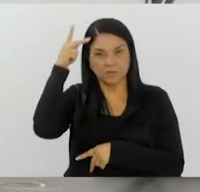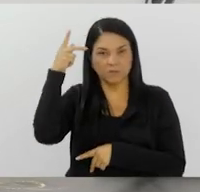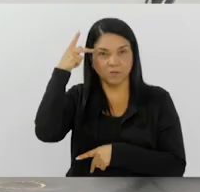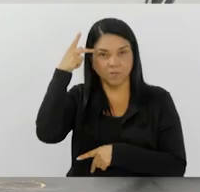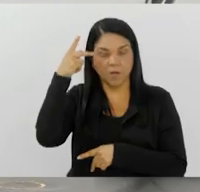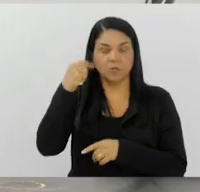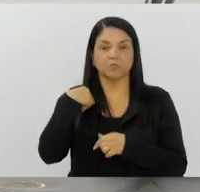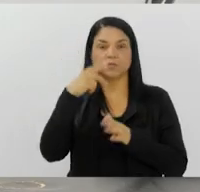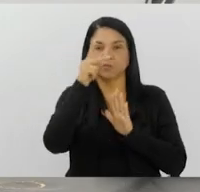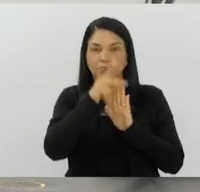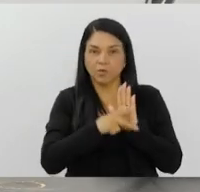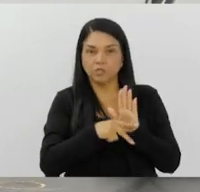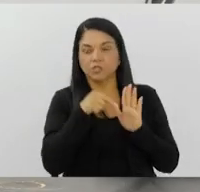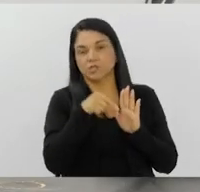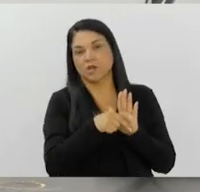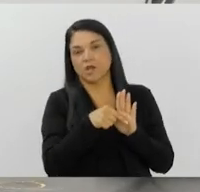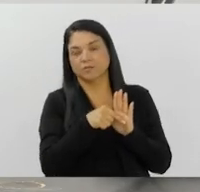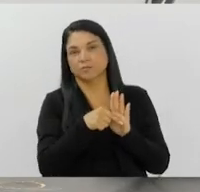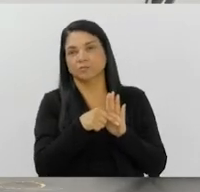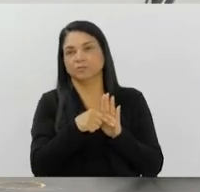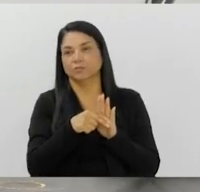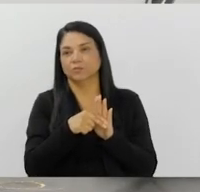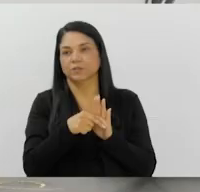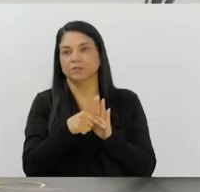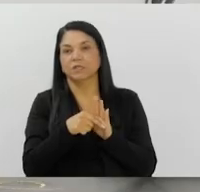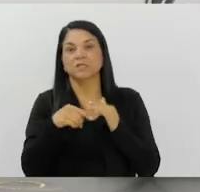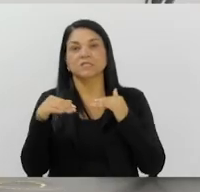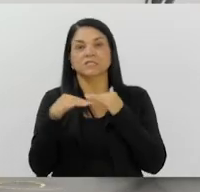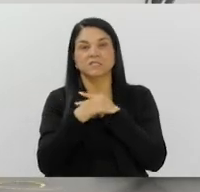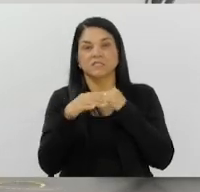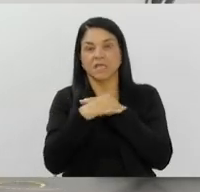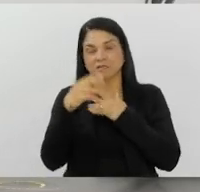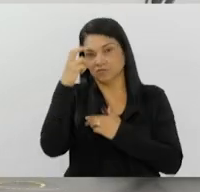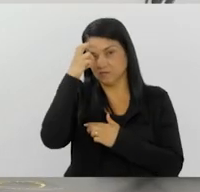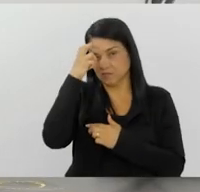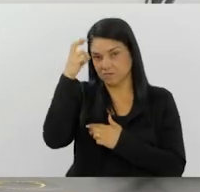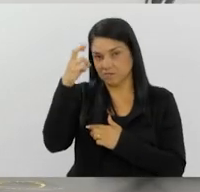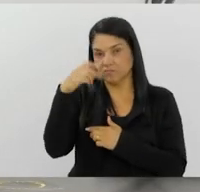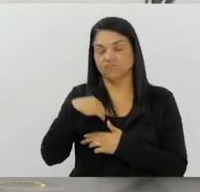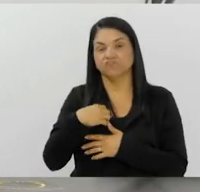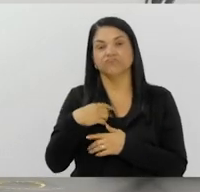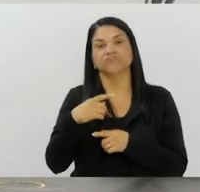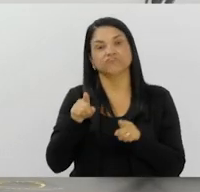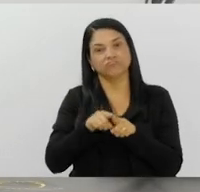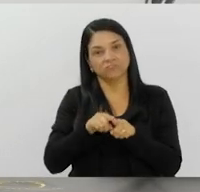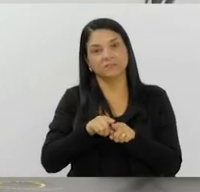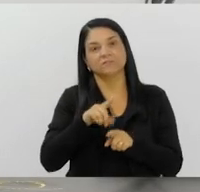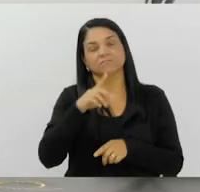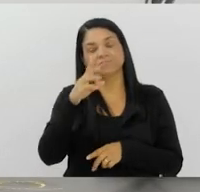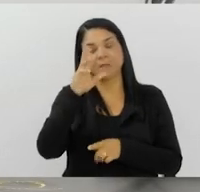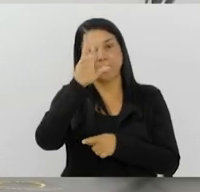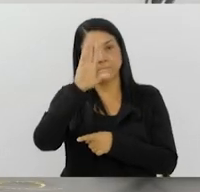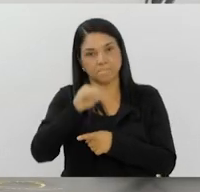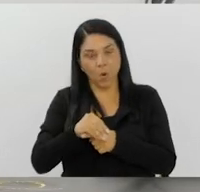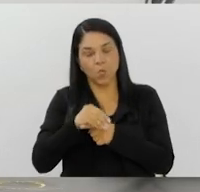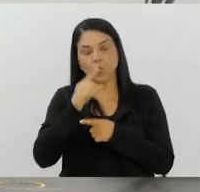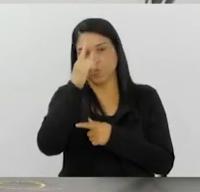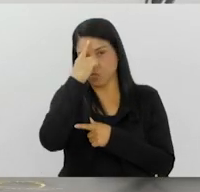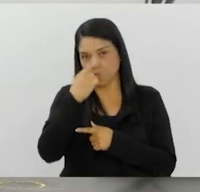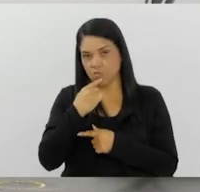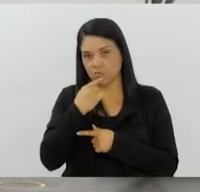sampa que é no projeto de cidade inteligente que traria reconhecimento facial para São Paulo